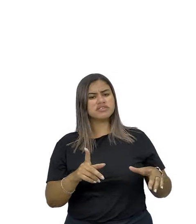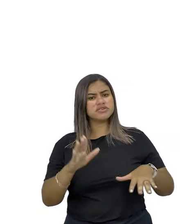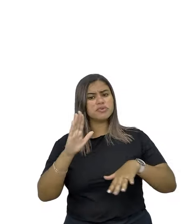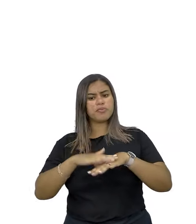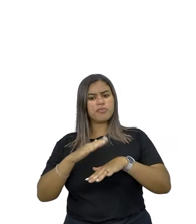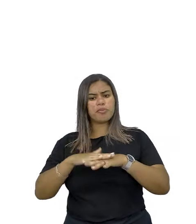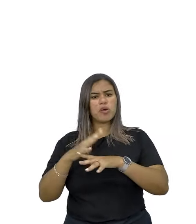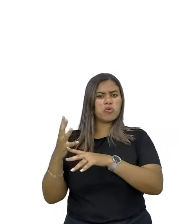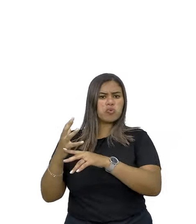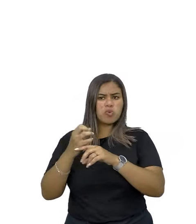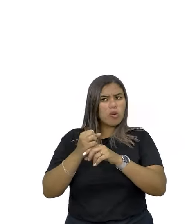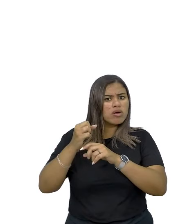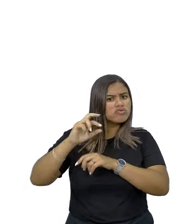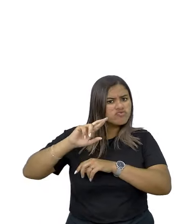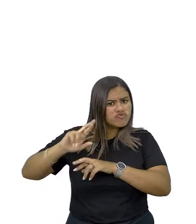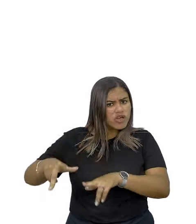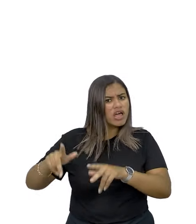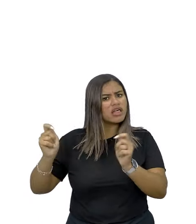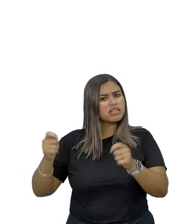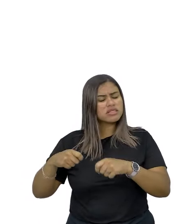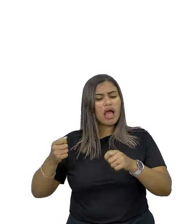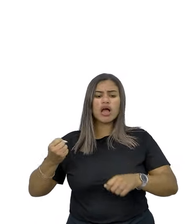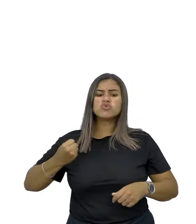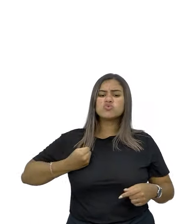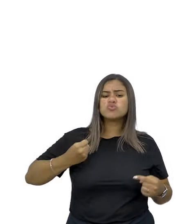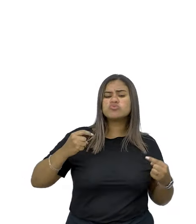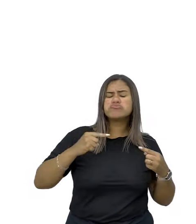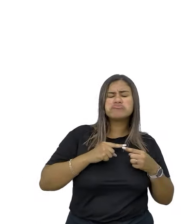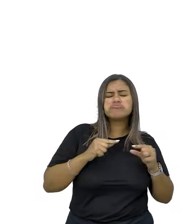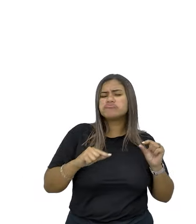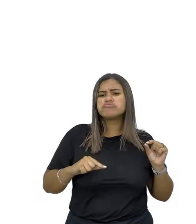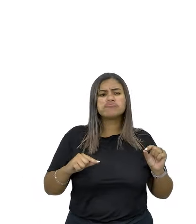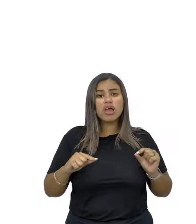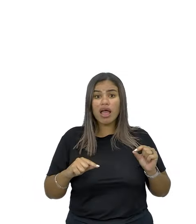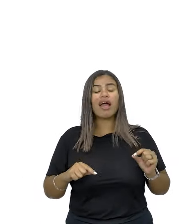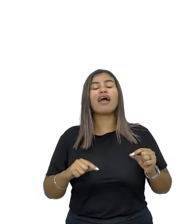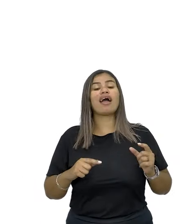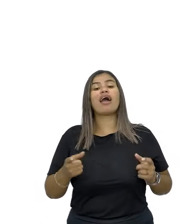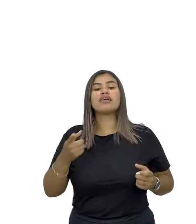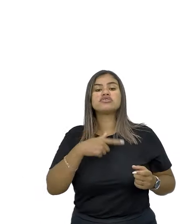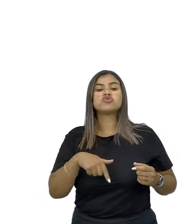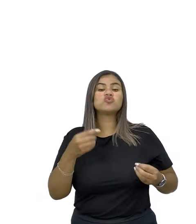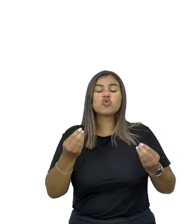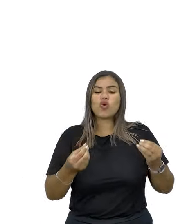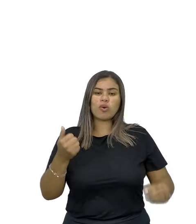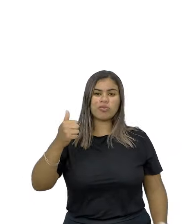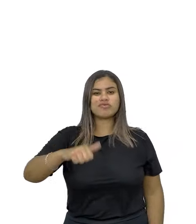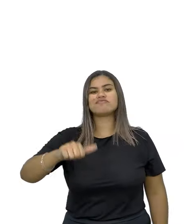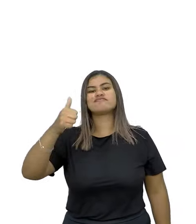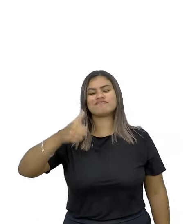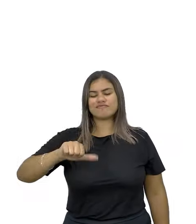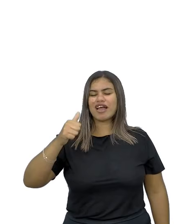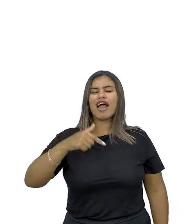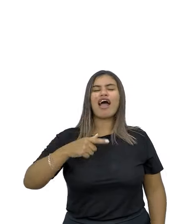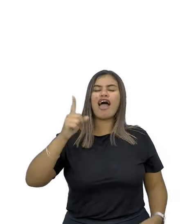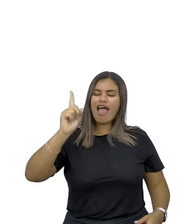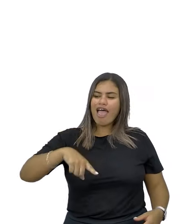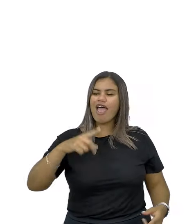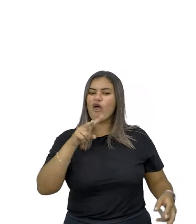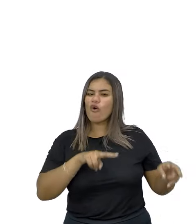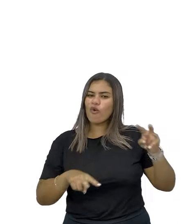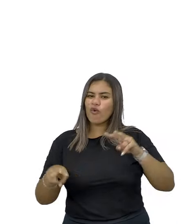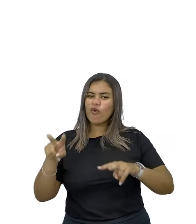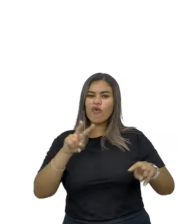uma outra forma? Quais são os números envolvidos? Ou seja, nós vamos estar fazendo o quê? A avaliação, nós vamos estar olhando se eu